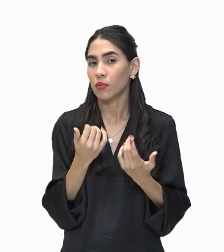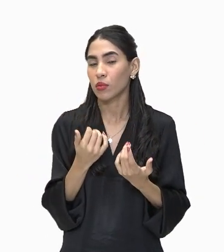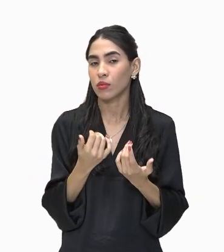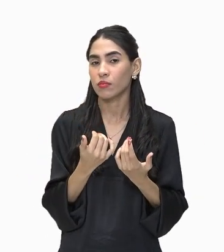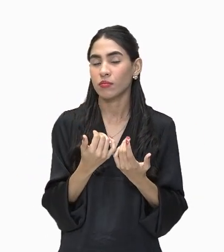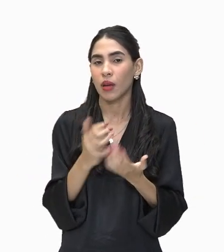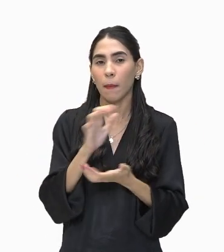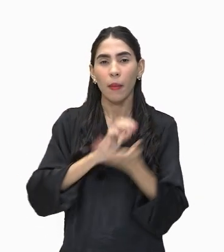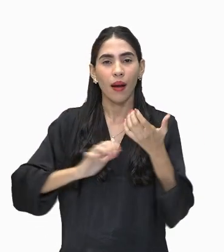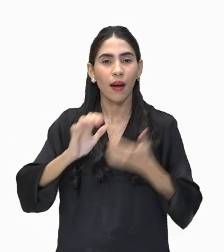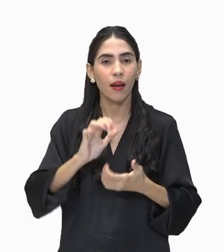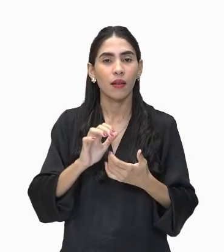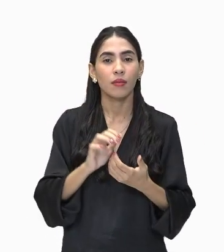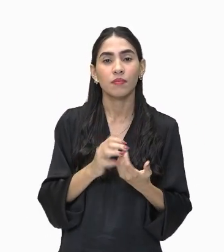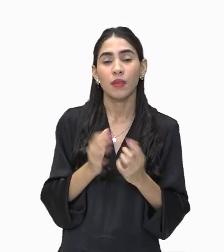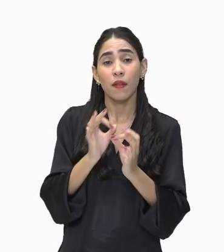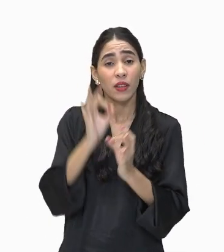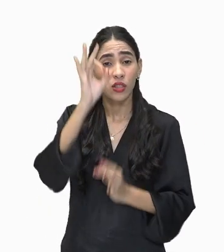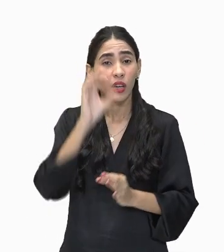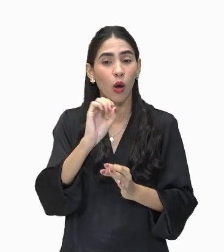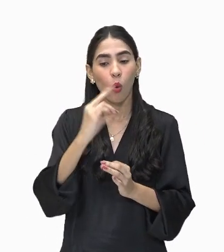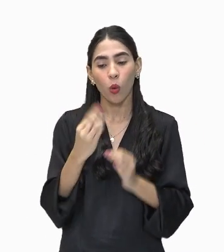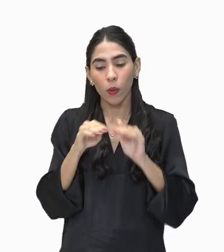radicalmente ou verticalmente com seus